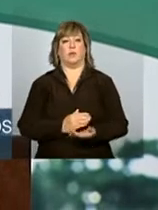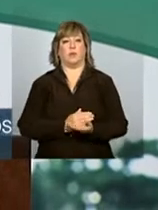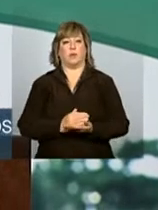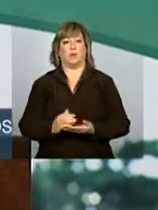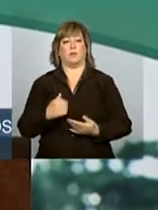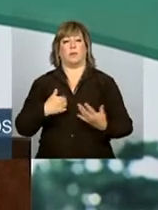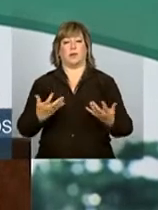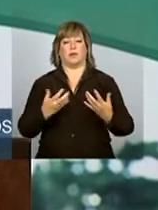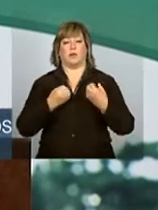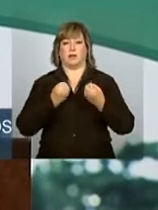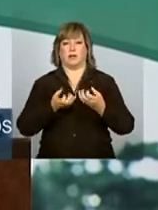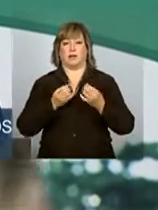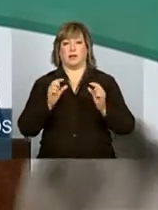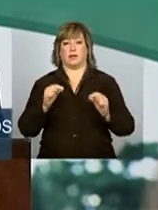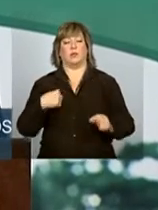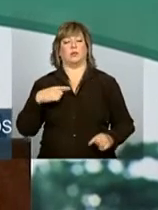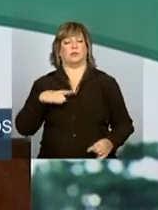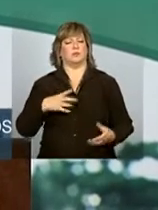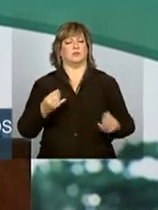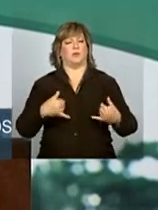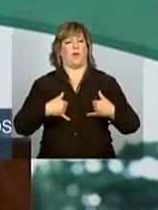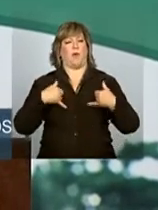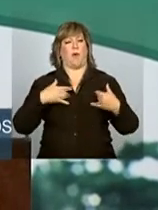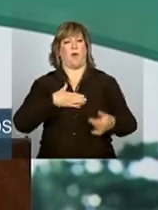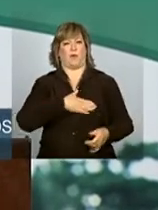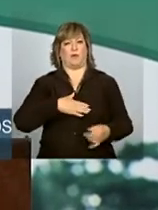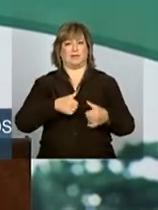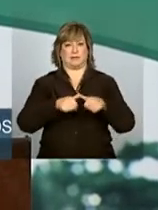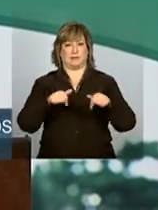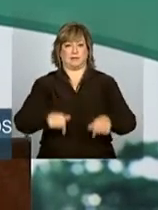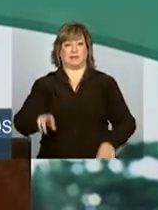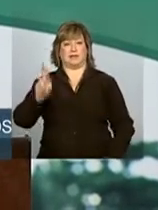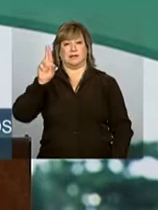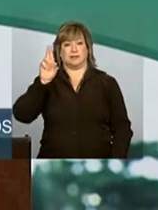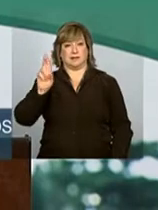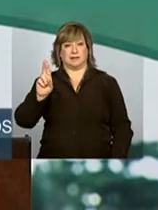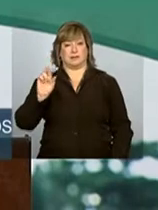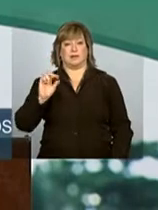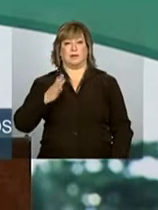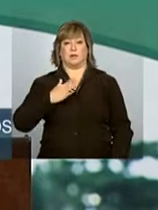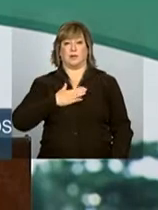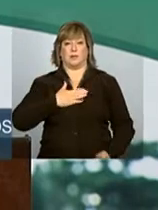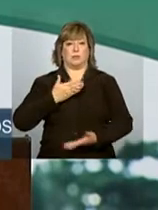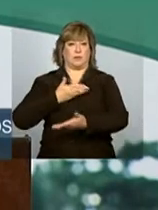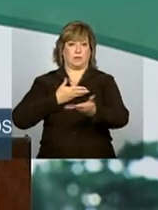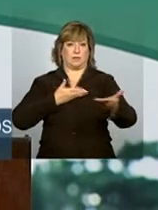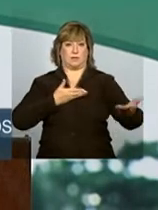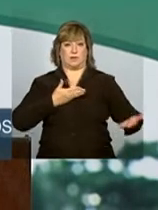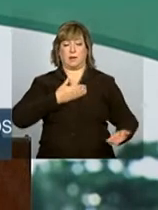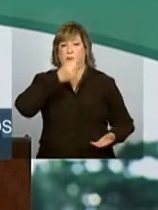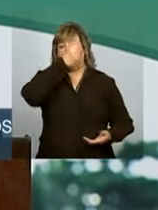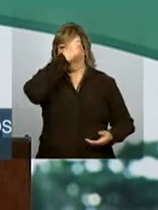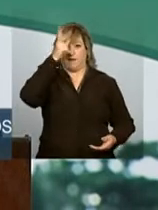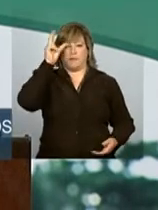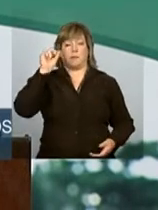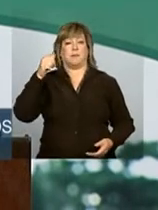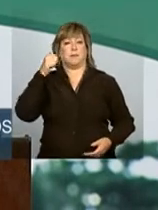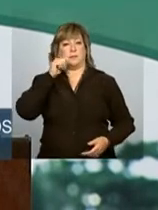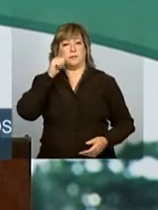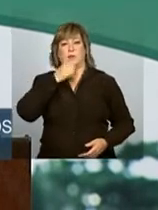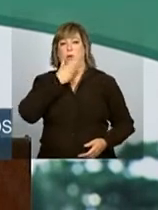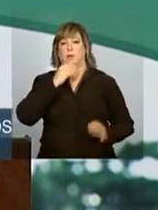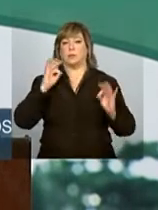Inicialmente, quero declarar que tenho muito orgulho de estar aqui representando meus colegas prefeitos, minhas